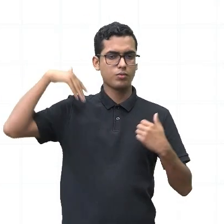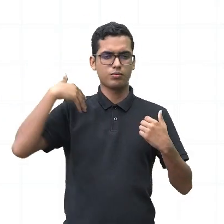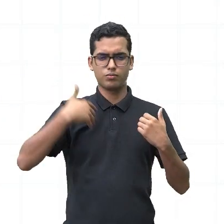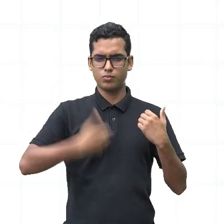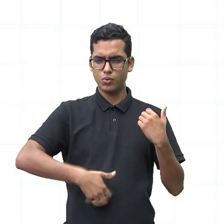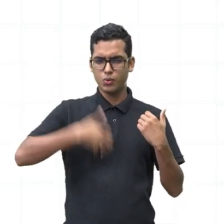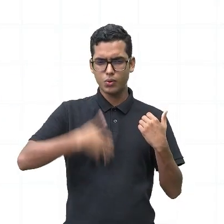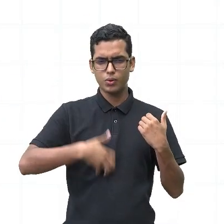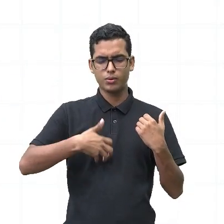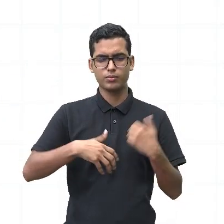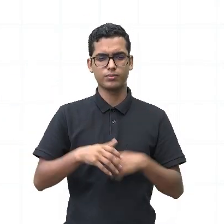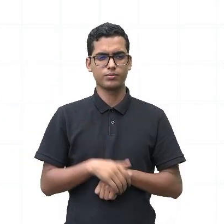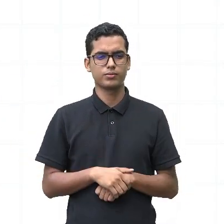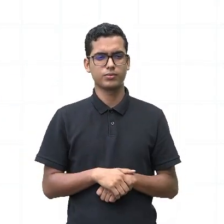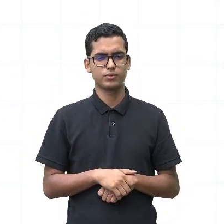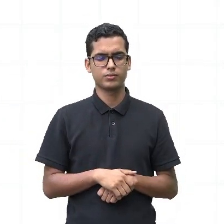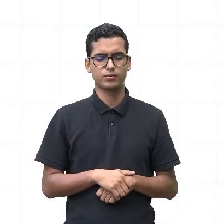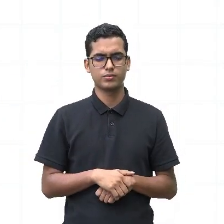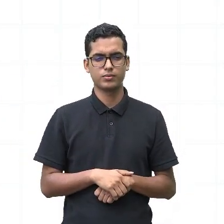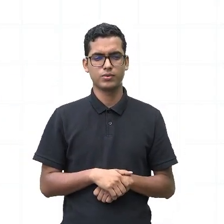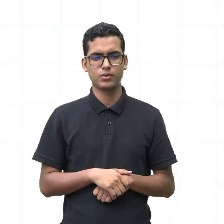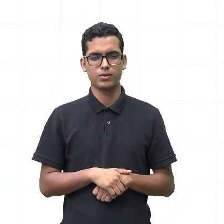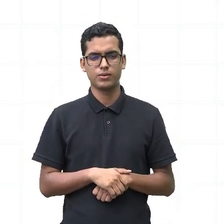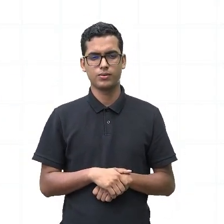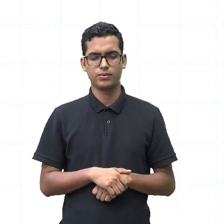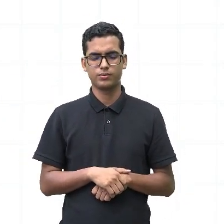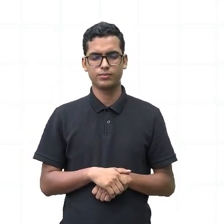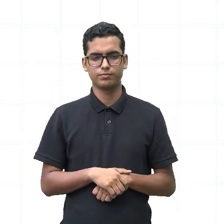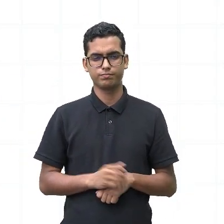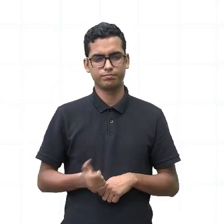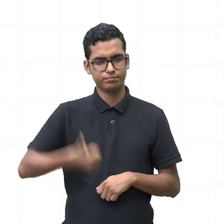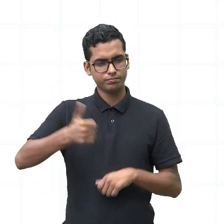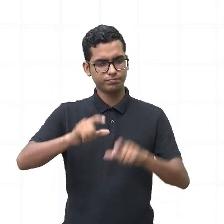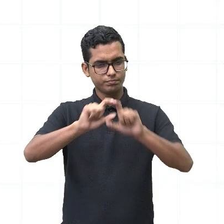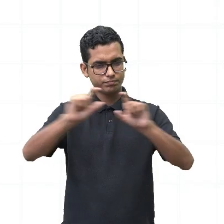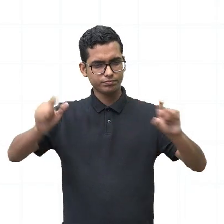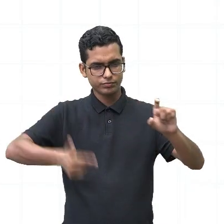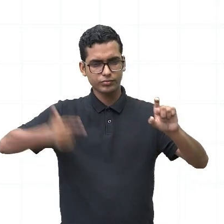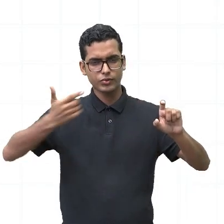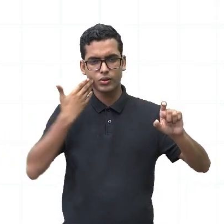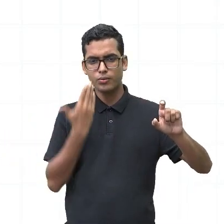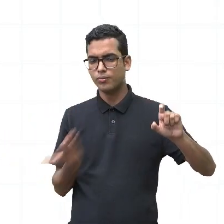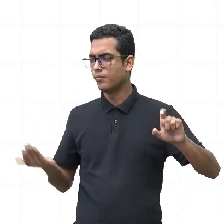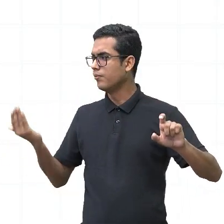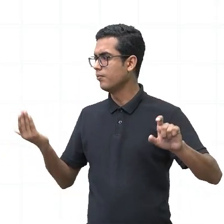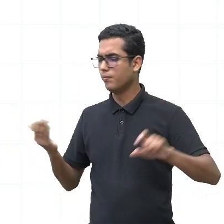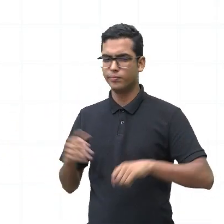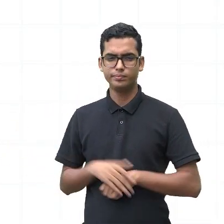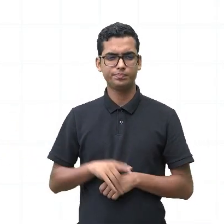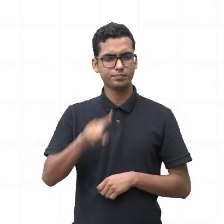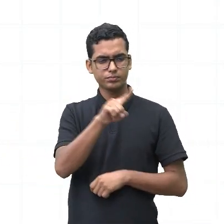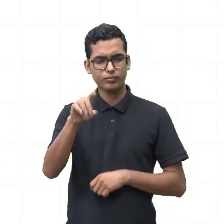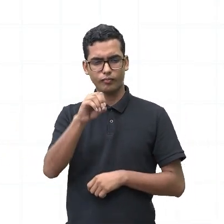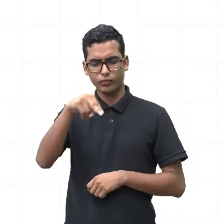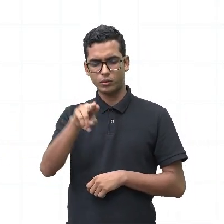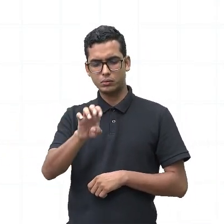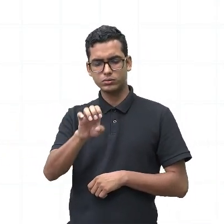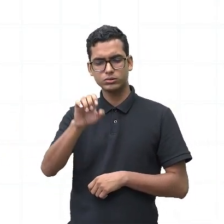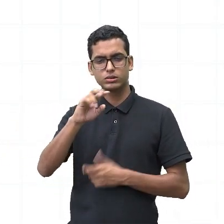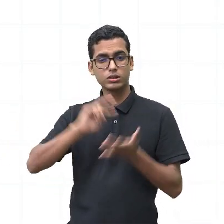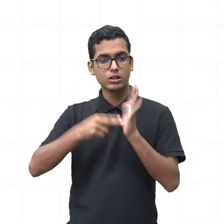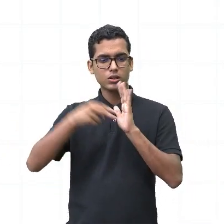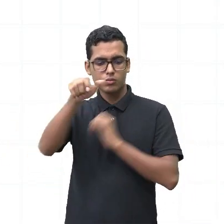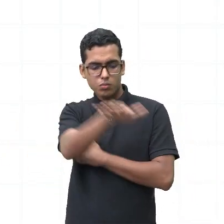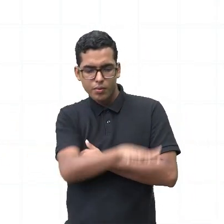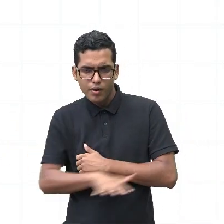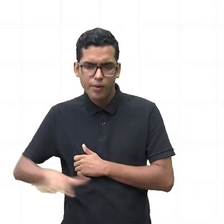Mystery. Então, a zona, The Zone of Silence in the Area, então uma área. Olha a marca tipográfica aqui, né? Que fica onde? No México,